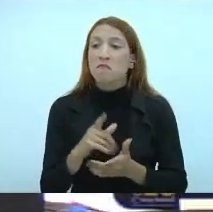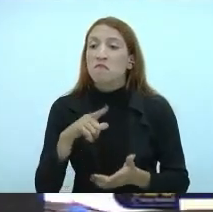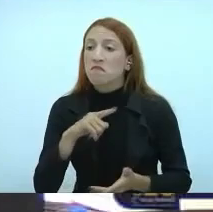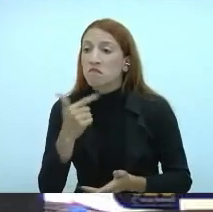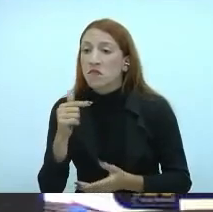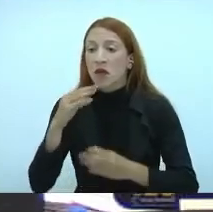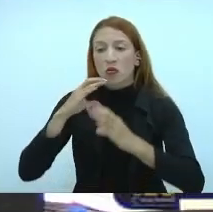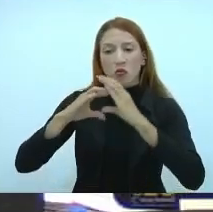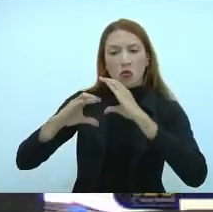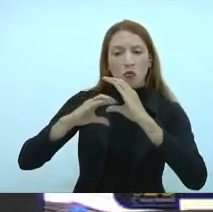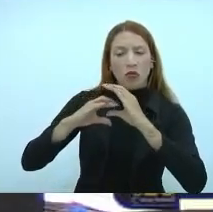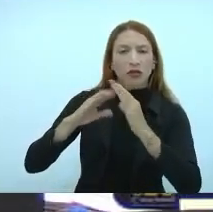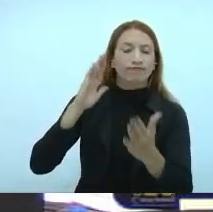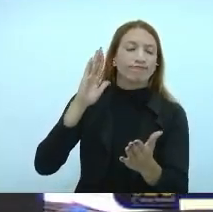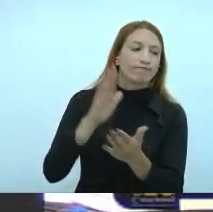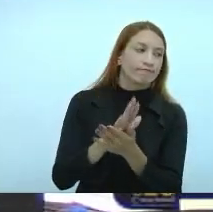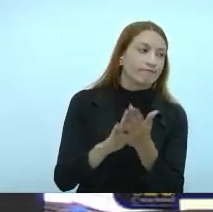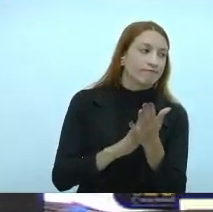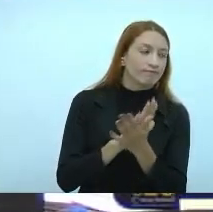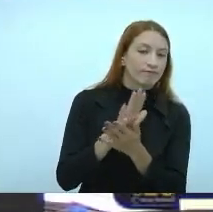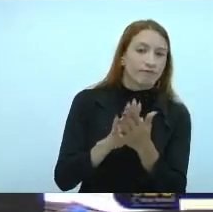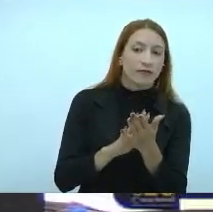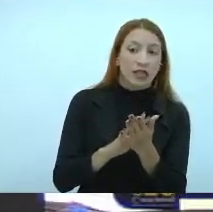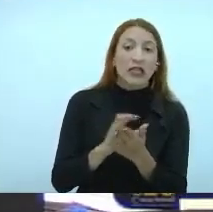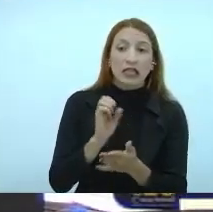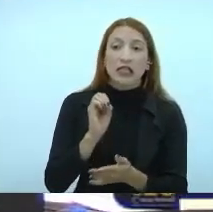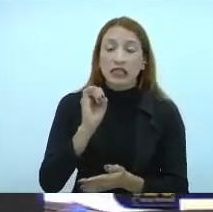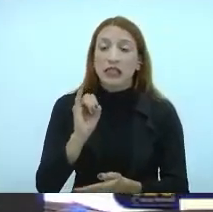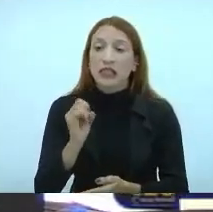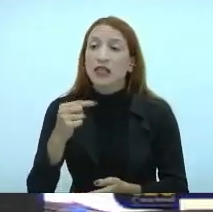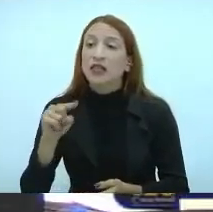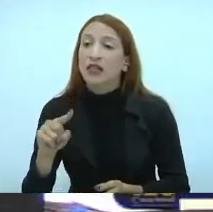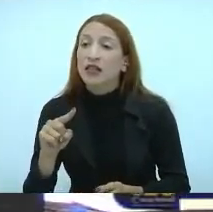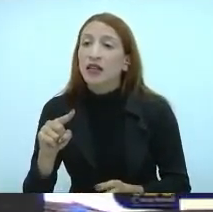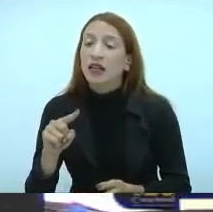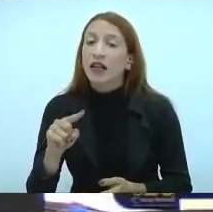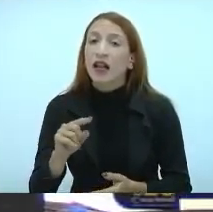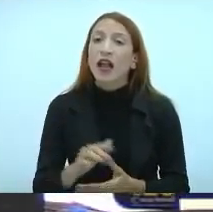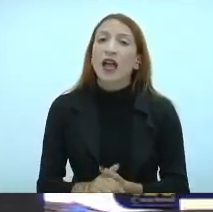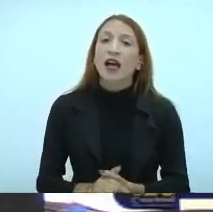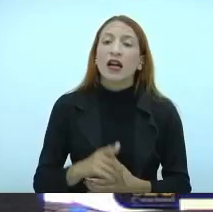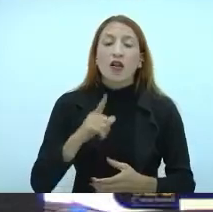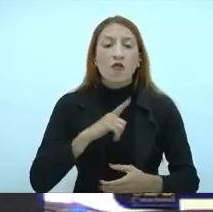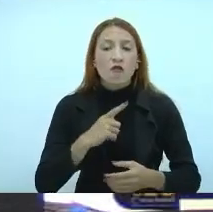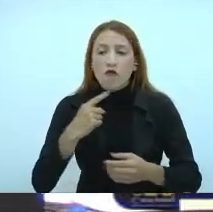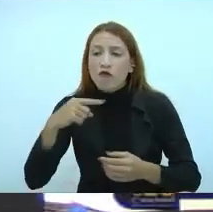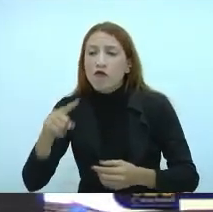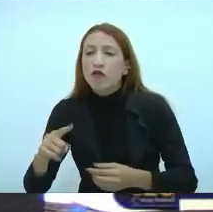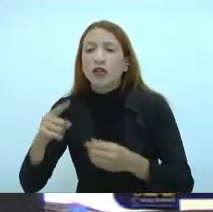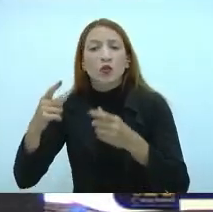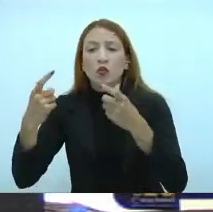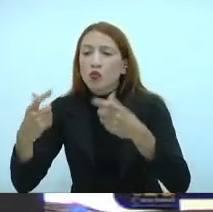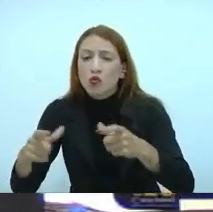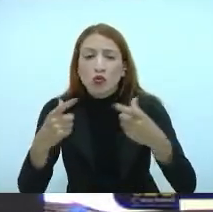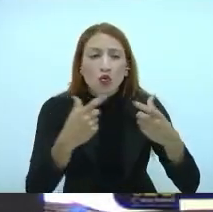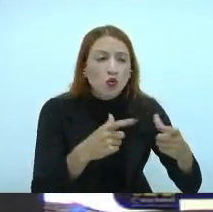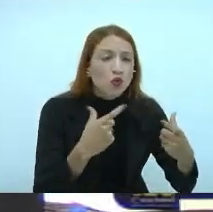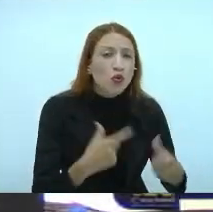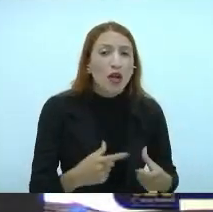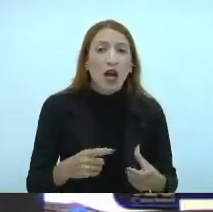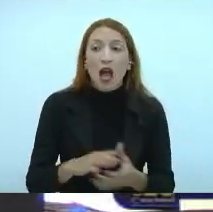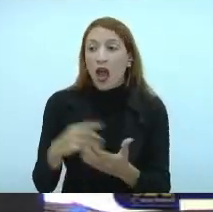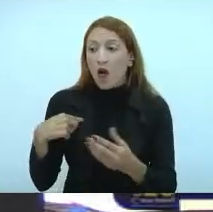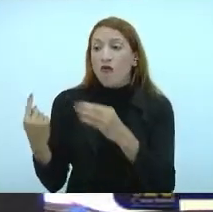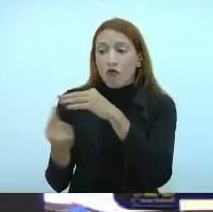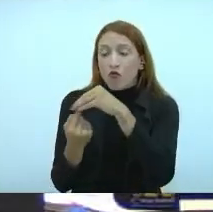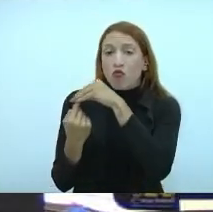tipo de comunicação Se eu receber estarei estive em todas estive no tancinho estive em todas aliás eu fui o único